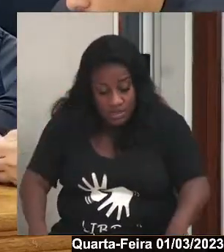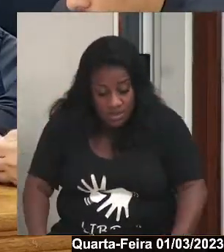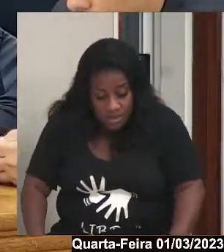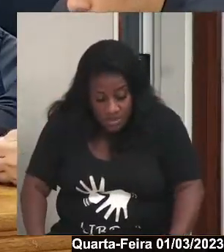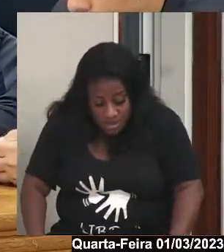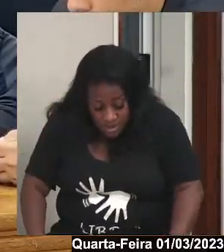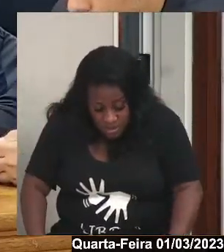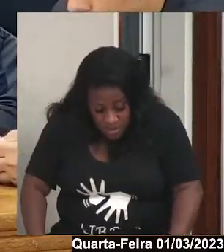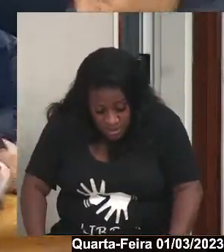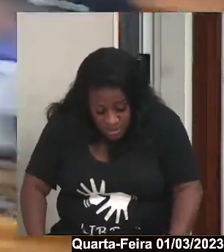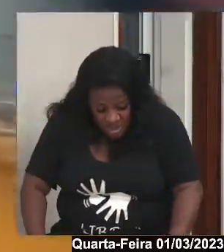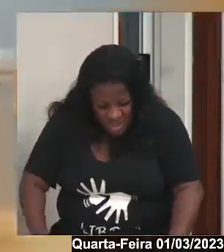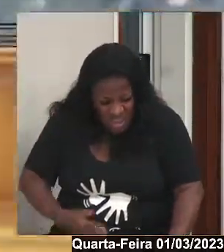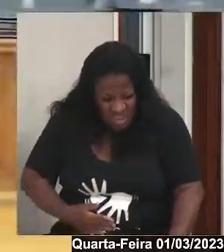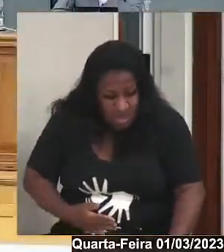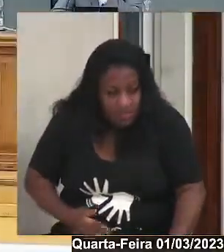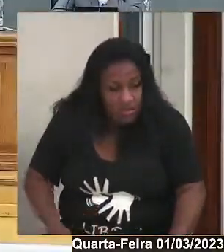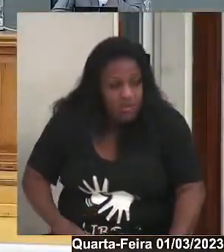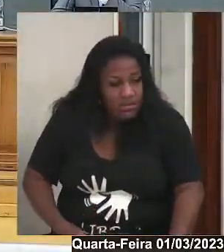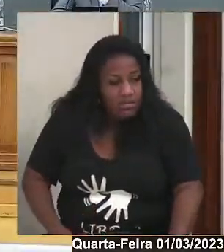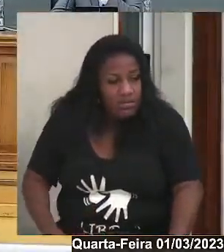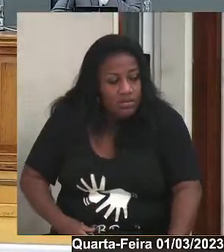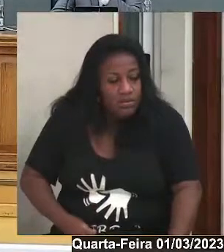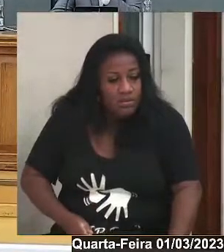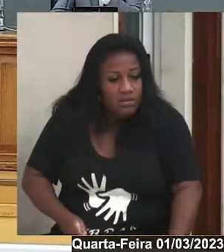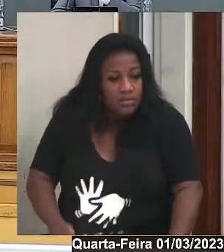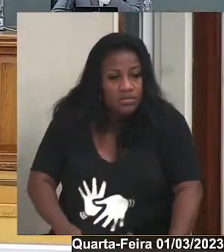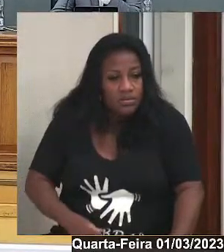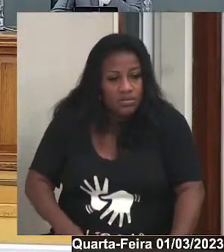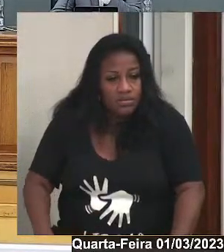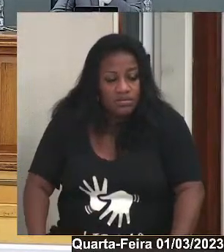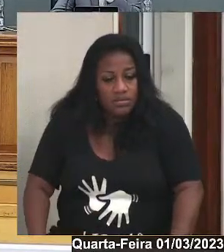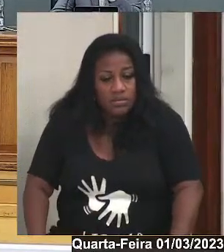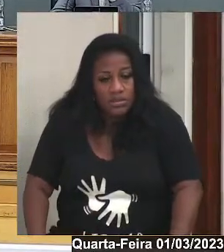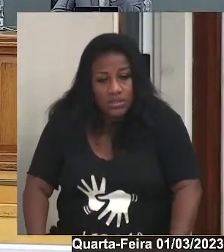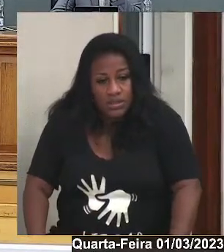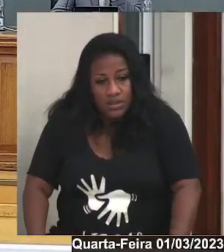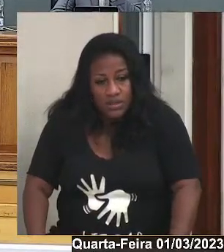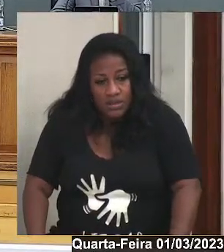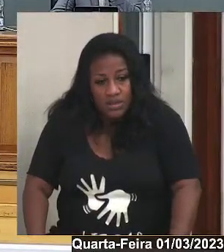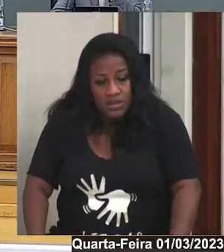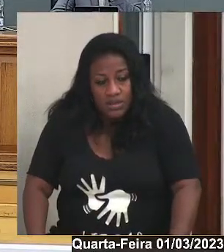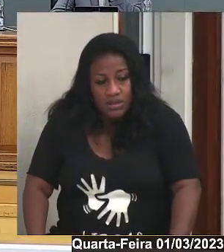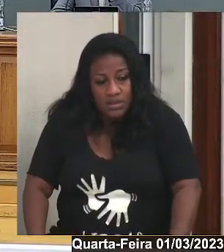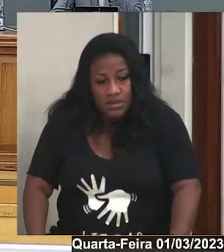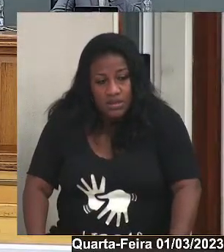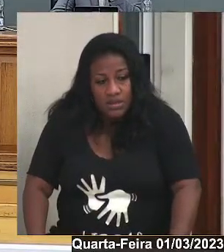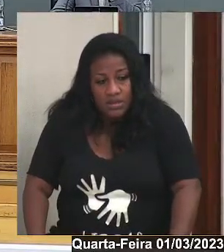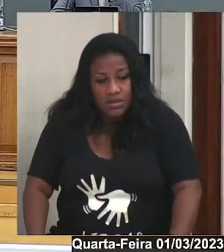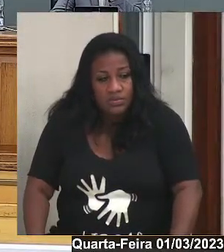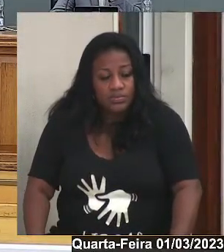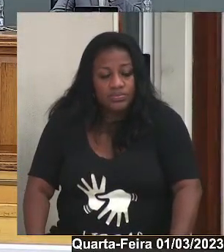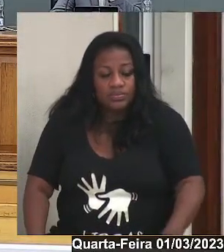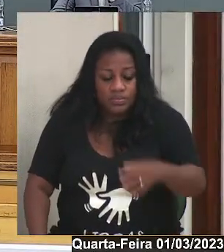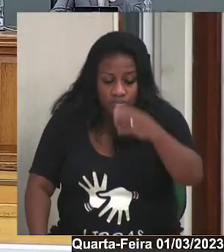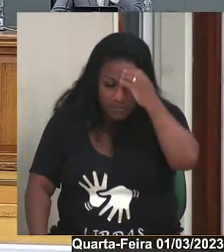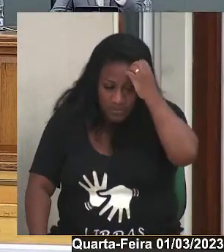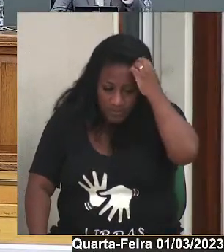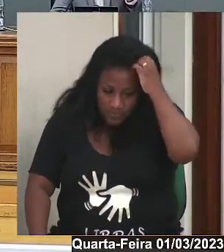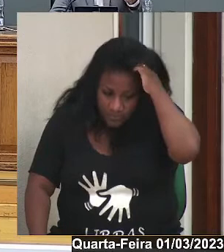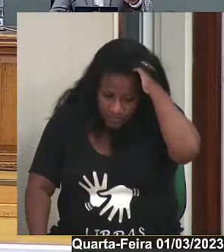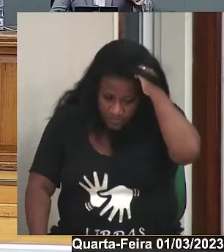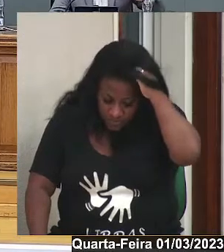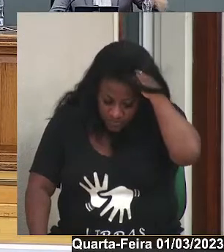Obrigado, Lúcio. Parabéns, vereador Lúcio Costa. Solicito ao senhor secretário que faça a chamada do próximo inscrito. Vereador César Begali.